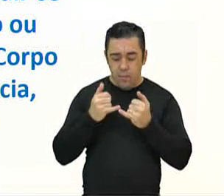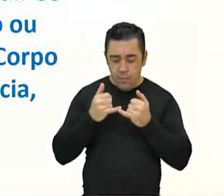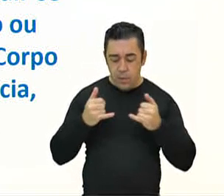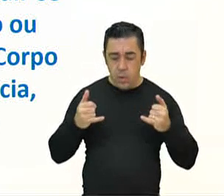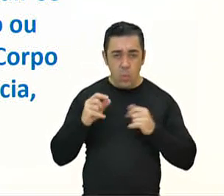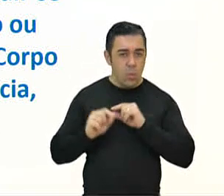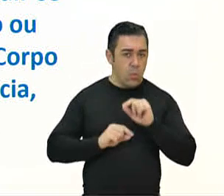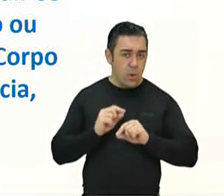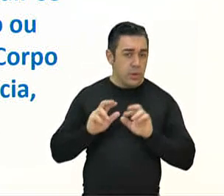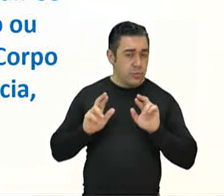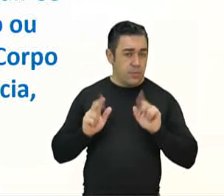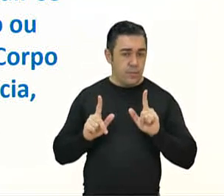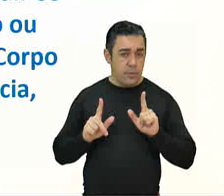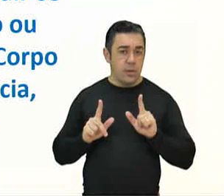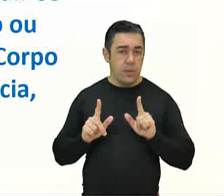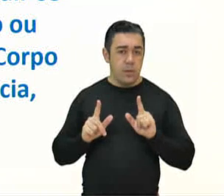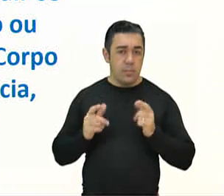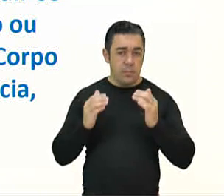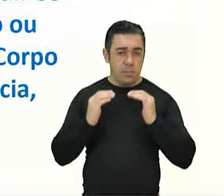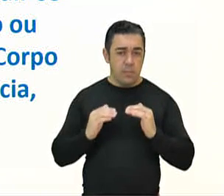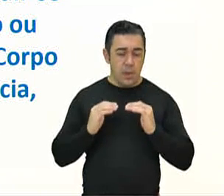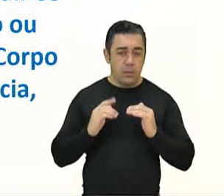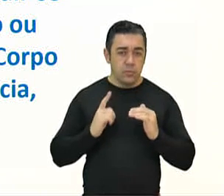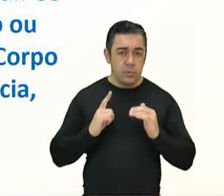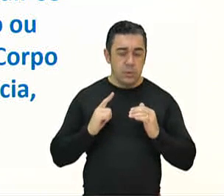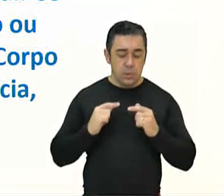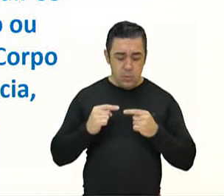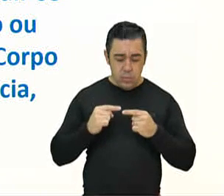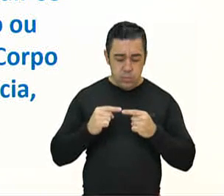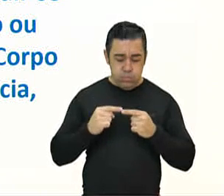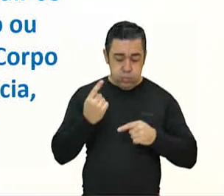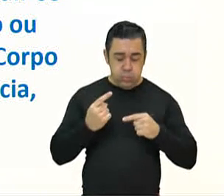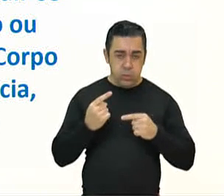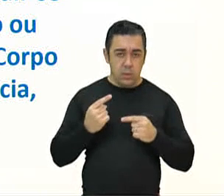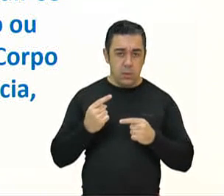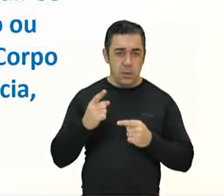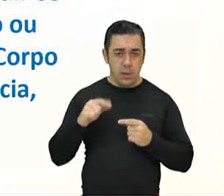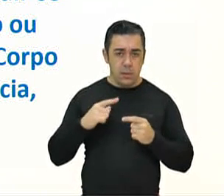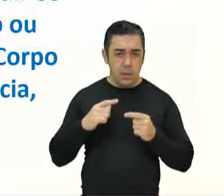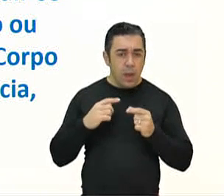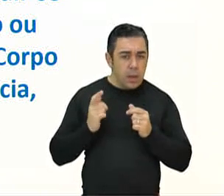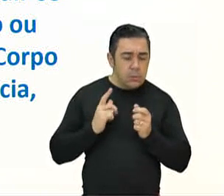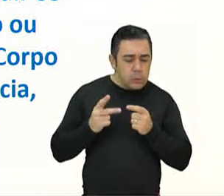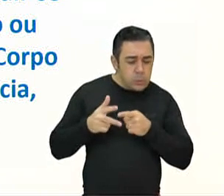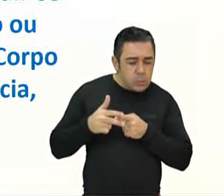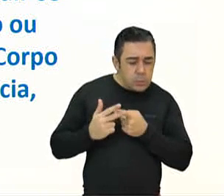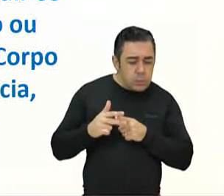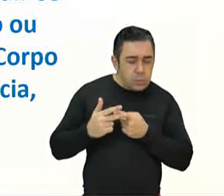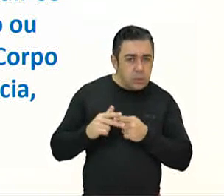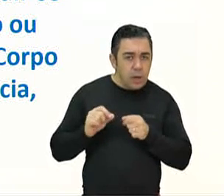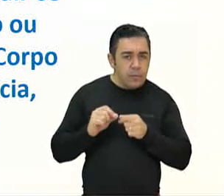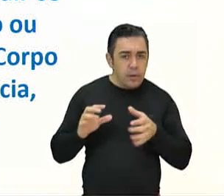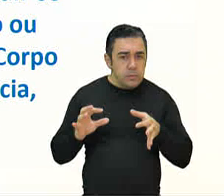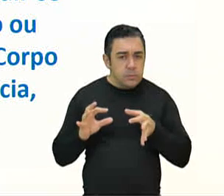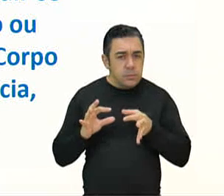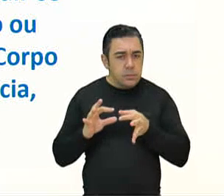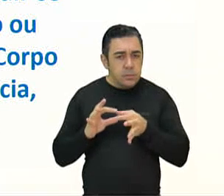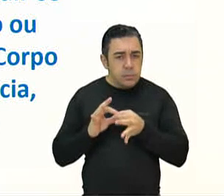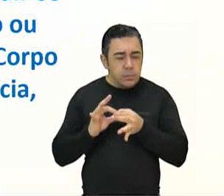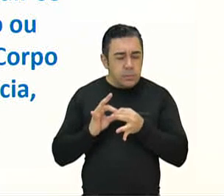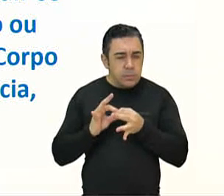filamento com baixo ponto de fusão. Ele é calibrado para fundir-se em caso